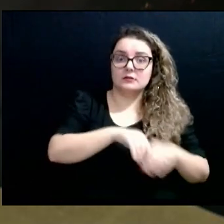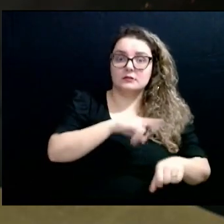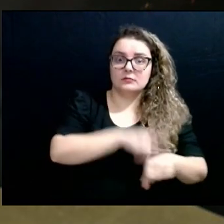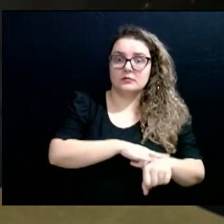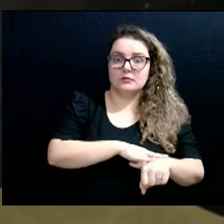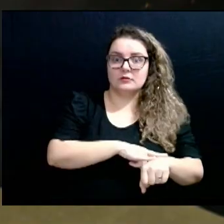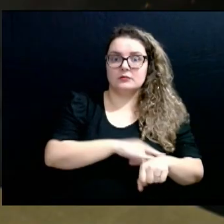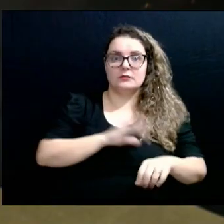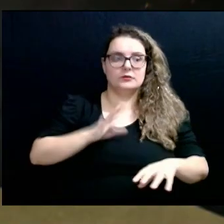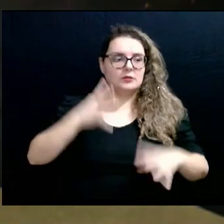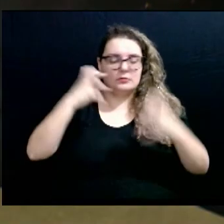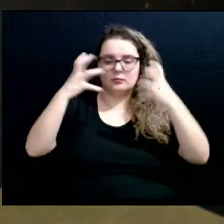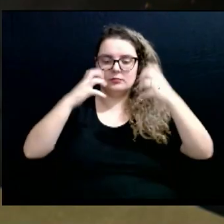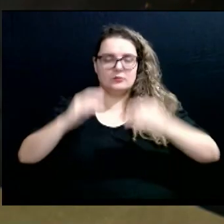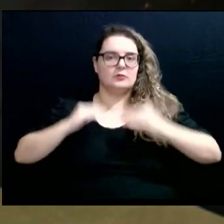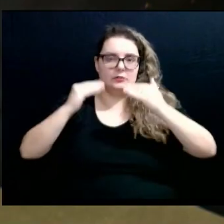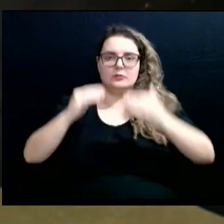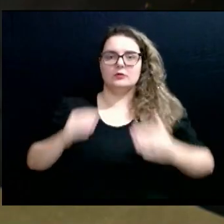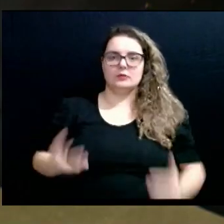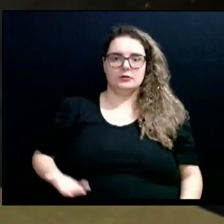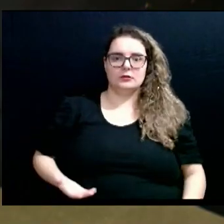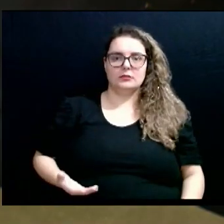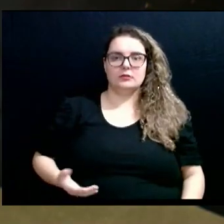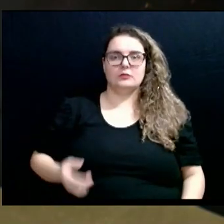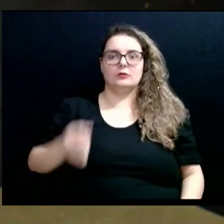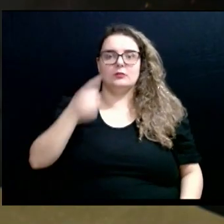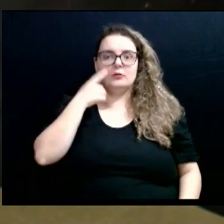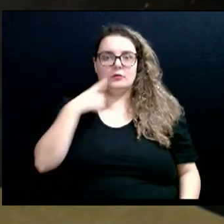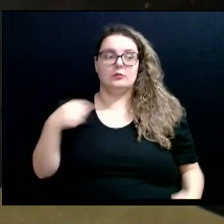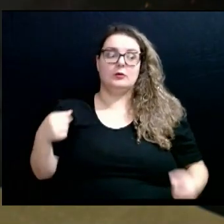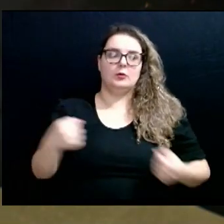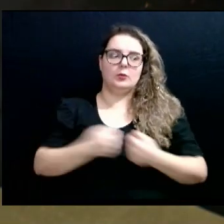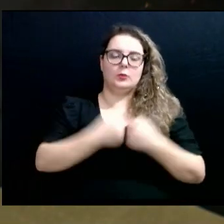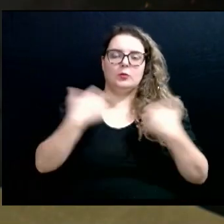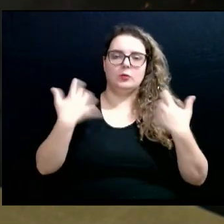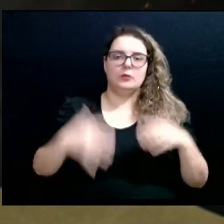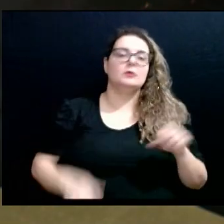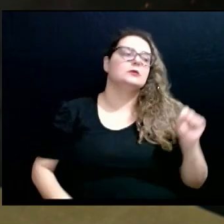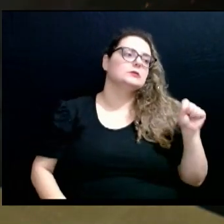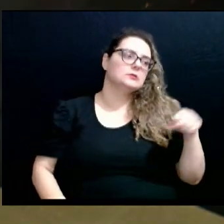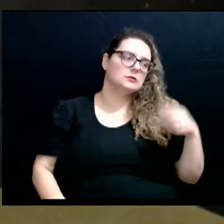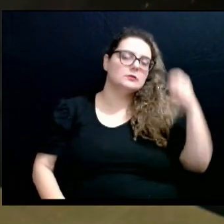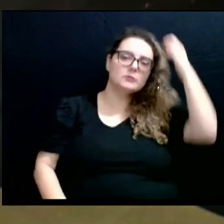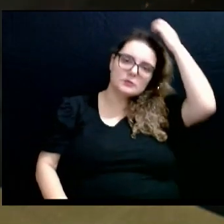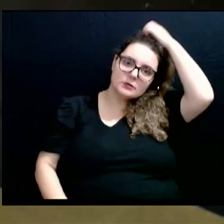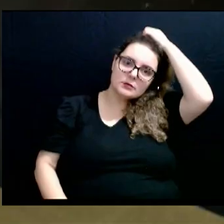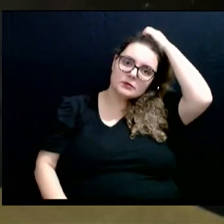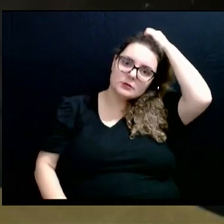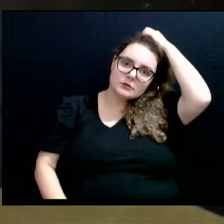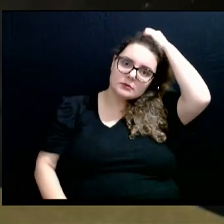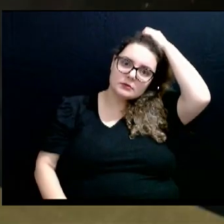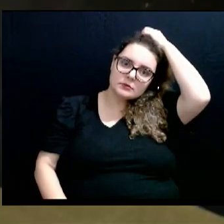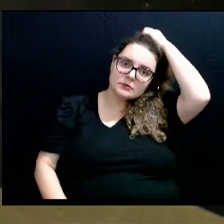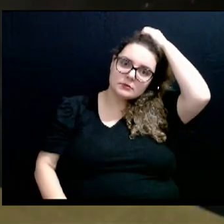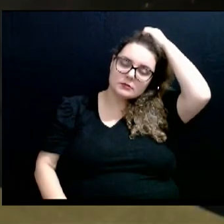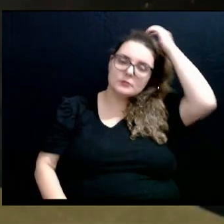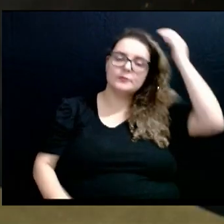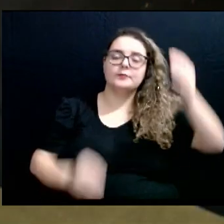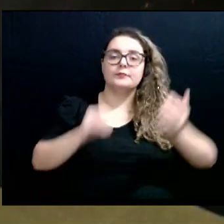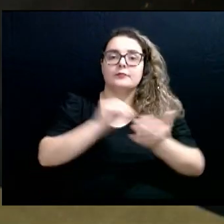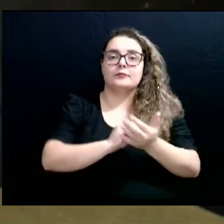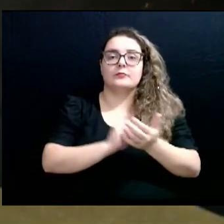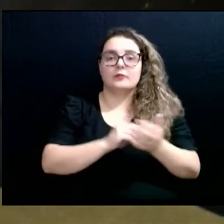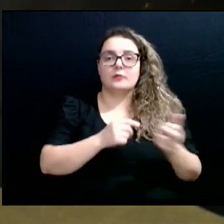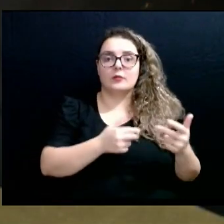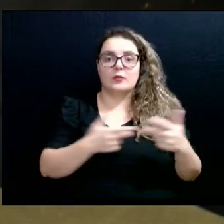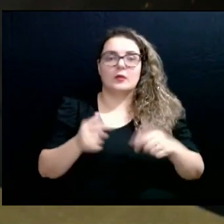dela nível hard. E olha só o conflito, né? E a falta de regulação que vai causar aí uma